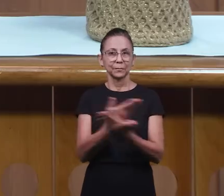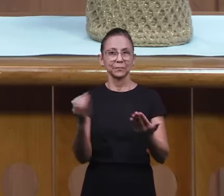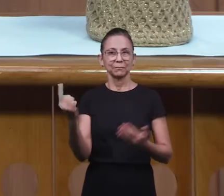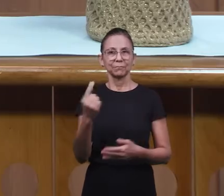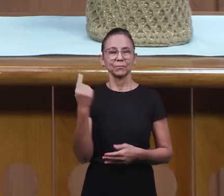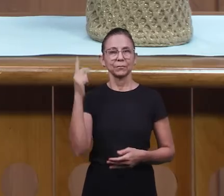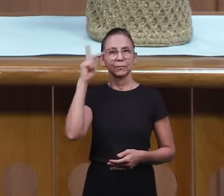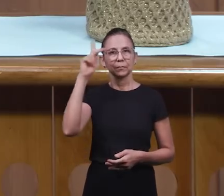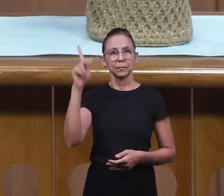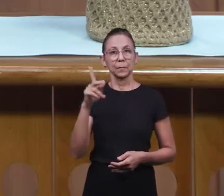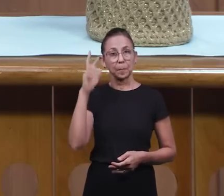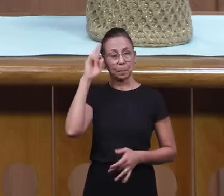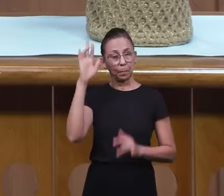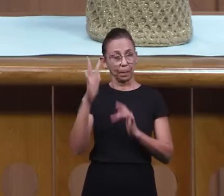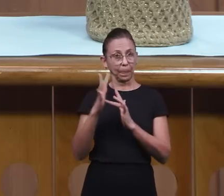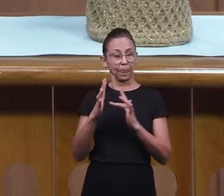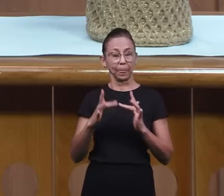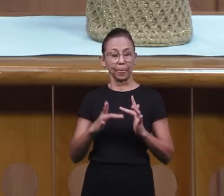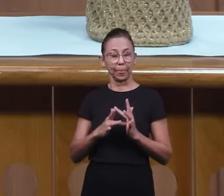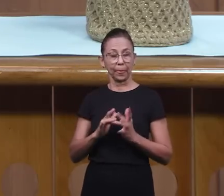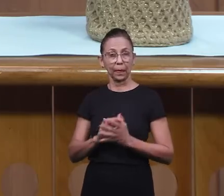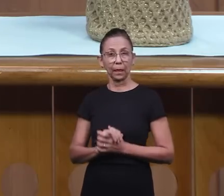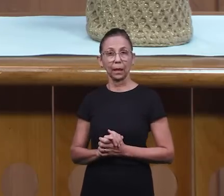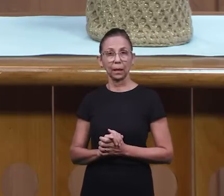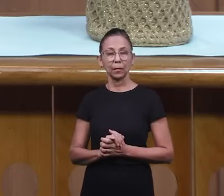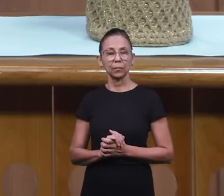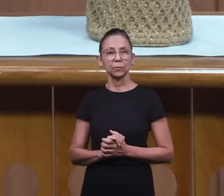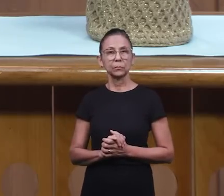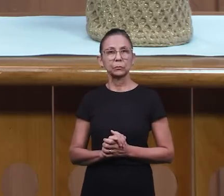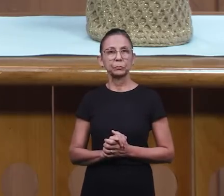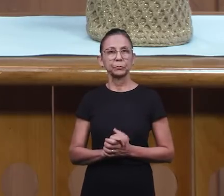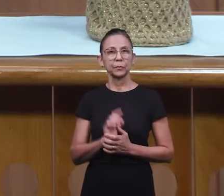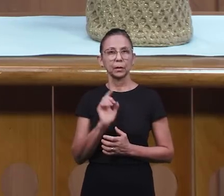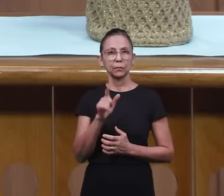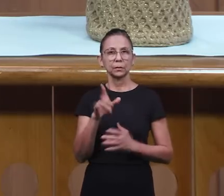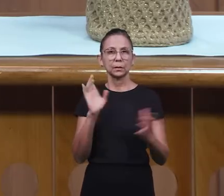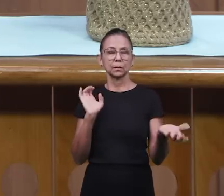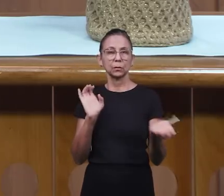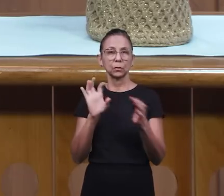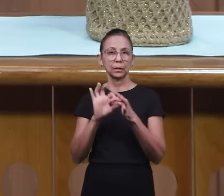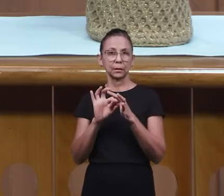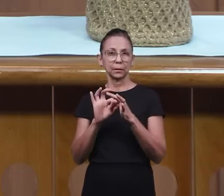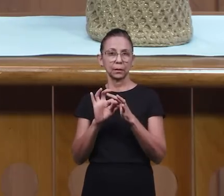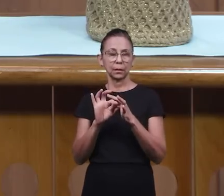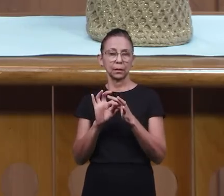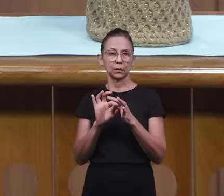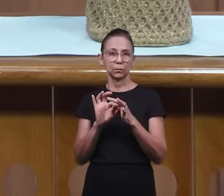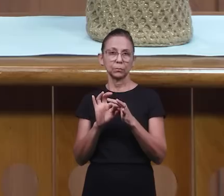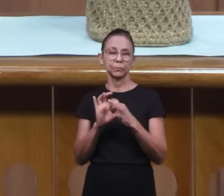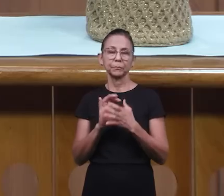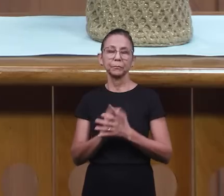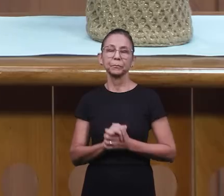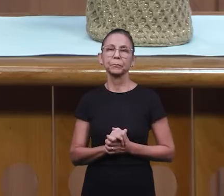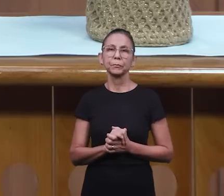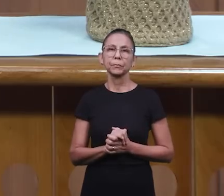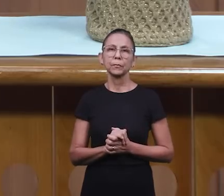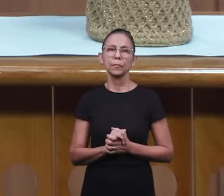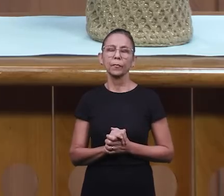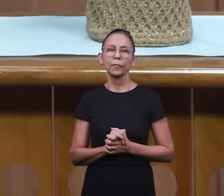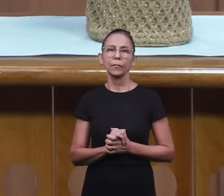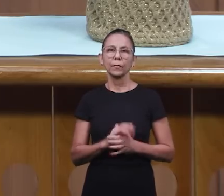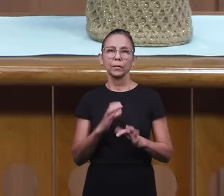quero cumprimentar a todos com a paz do Senhor Jesus, a você que está participando conosco deste culto, hoje, nesta